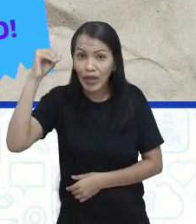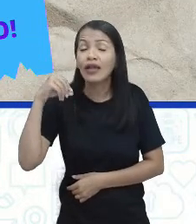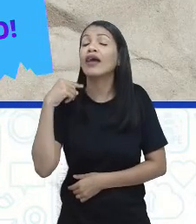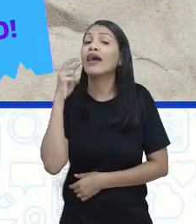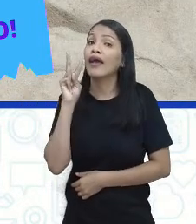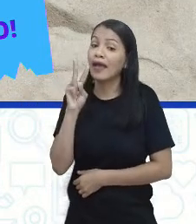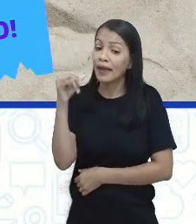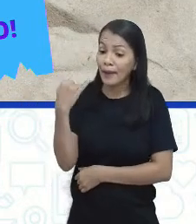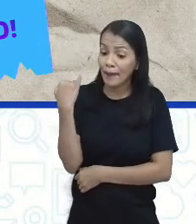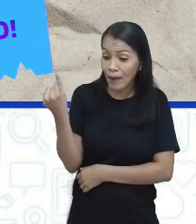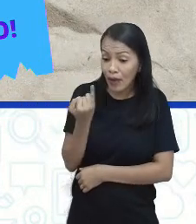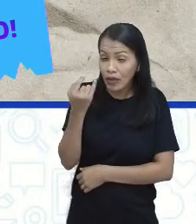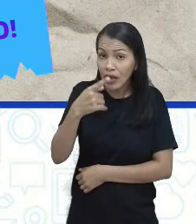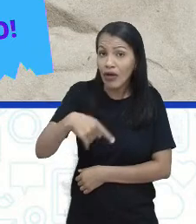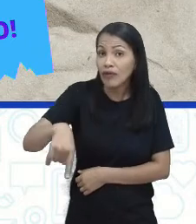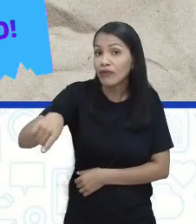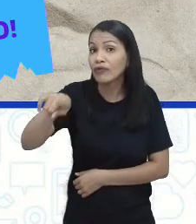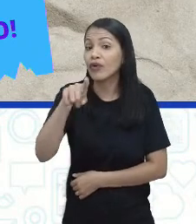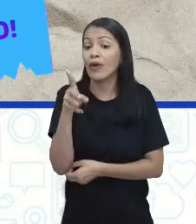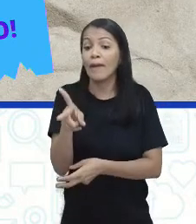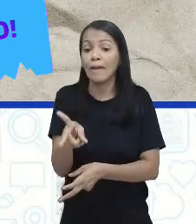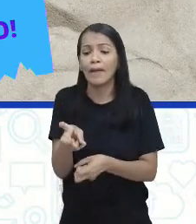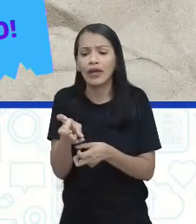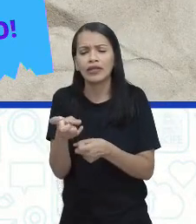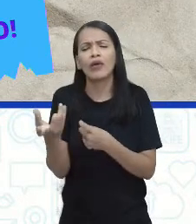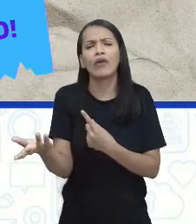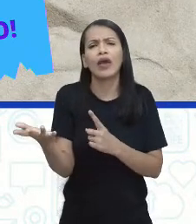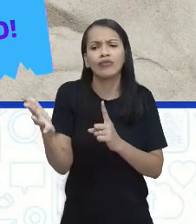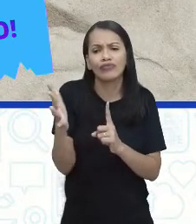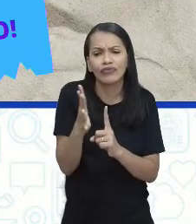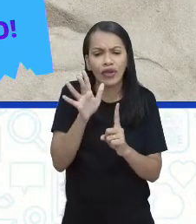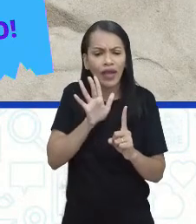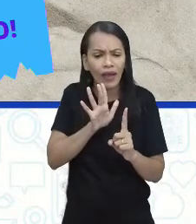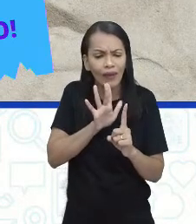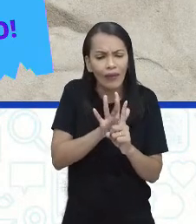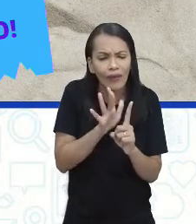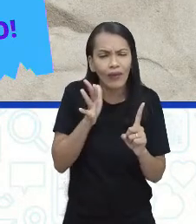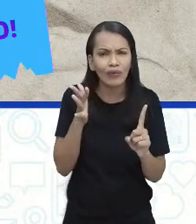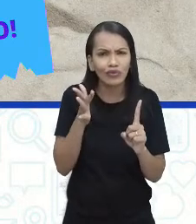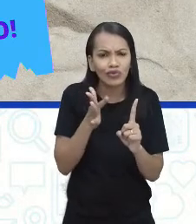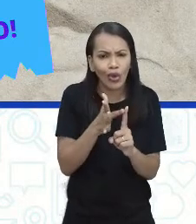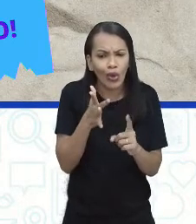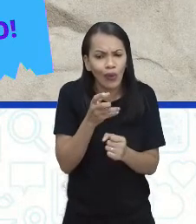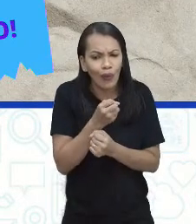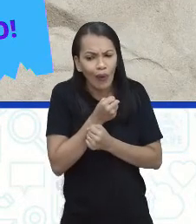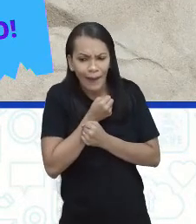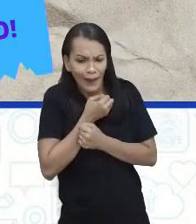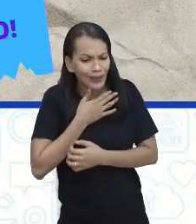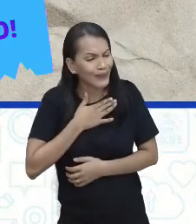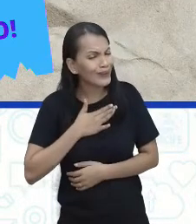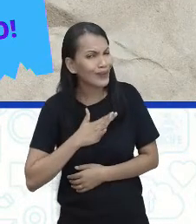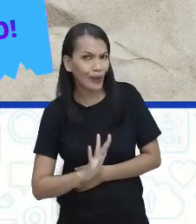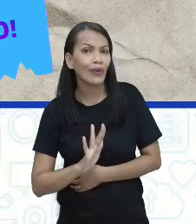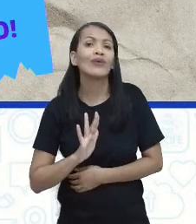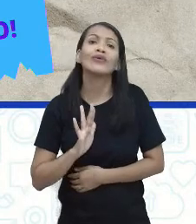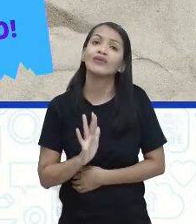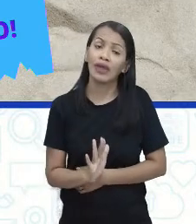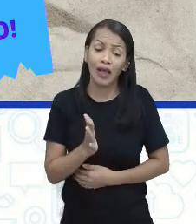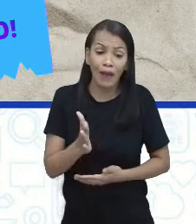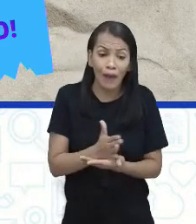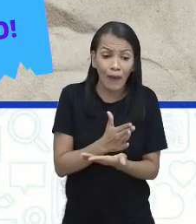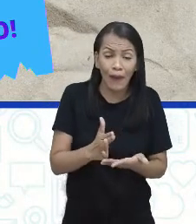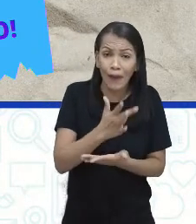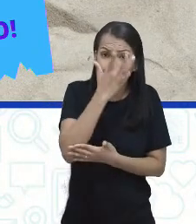vocês ficarem atentos a isso. Diante de um toque, diante de um abraço que vocês não estão gostando de alguma